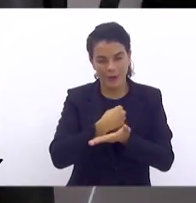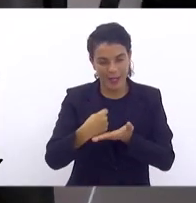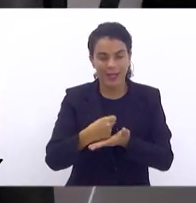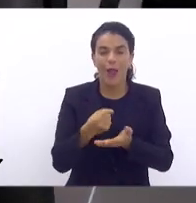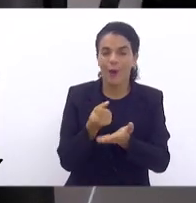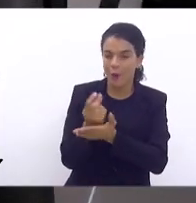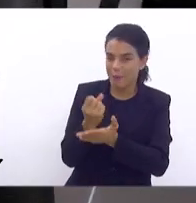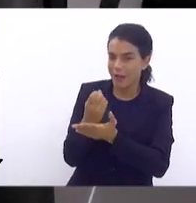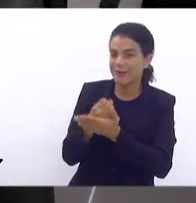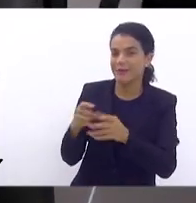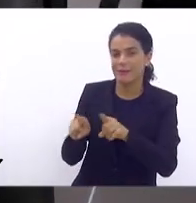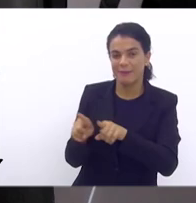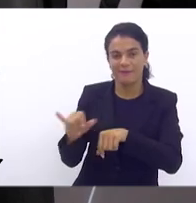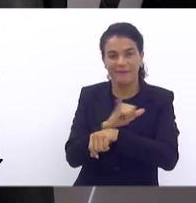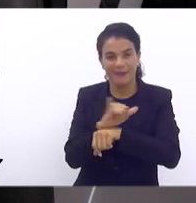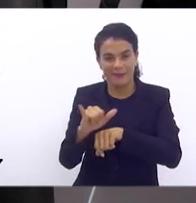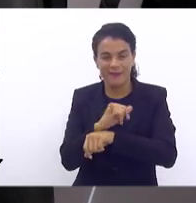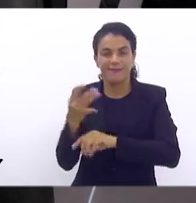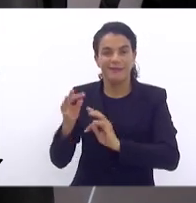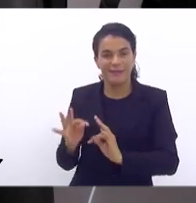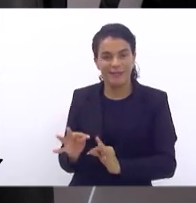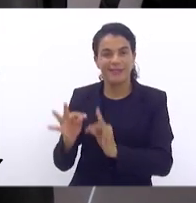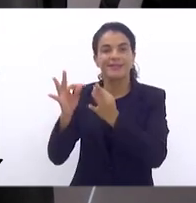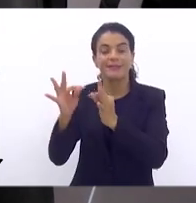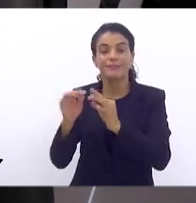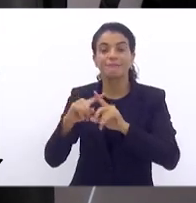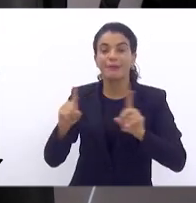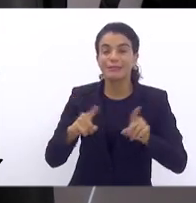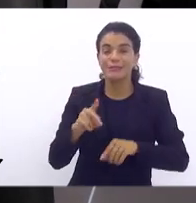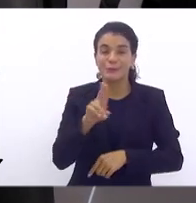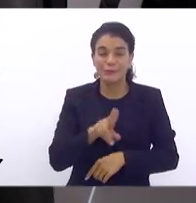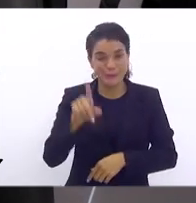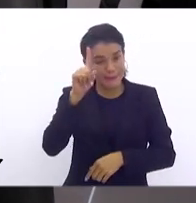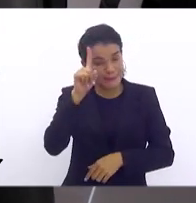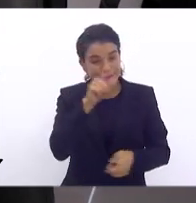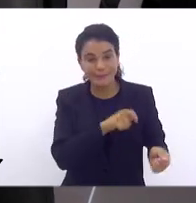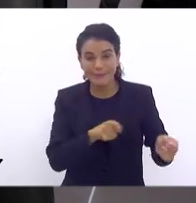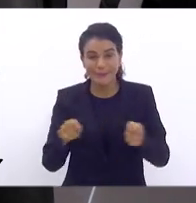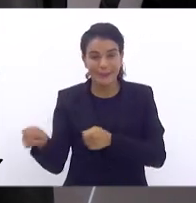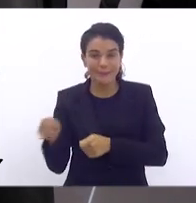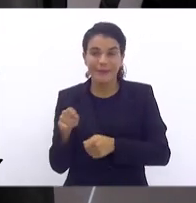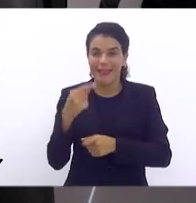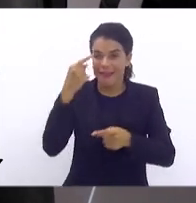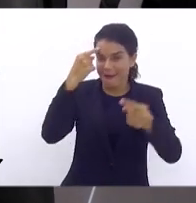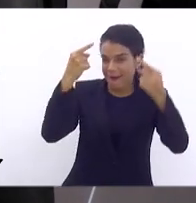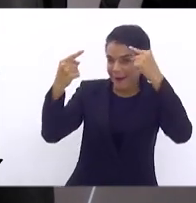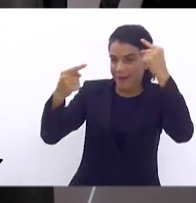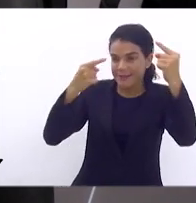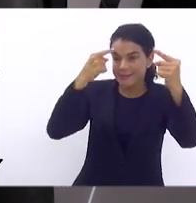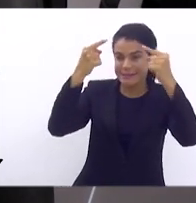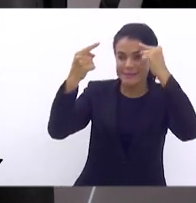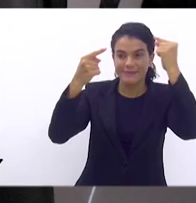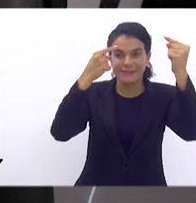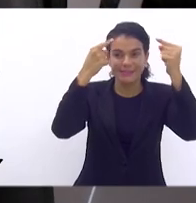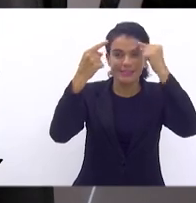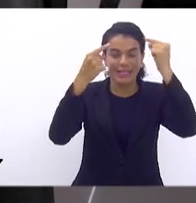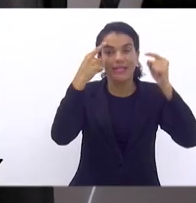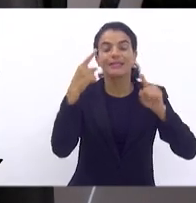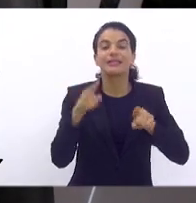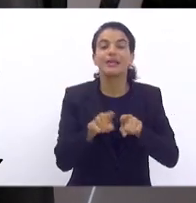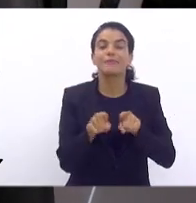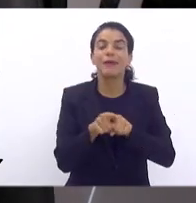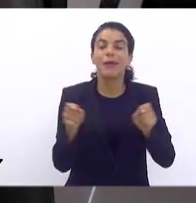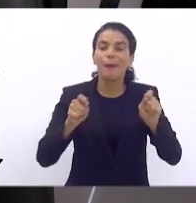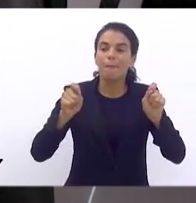ferramentas tecnológicas porém o que a gente usa diariamente É a criatividade e a possibilidade